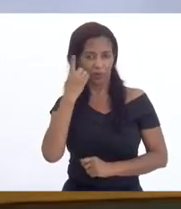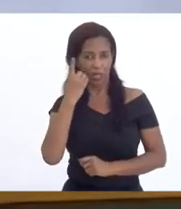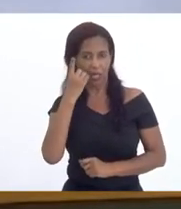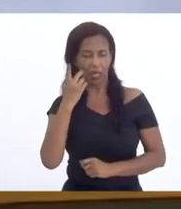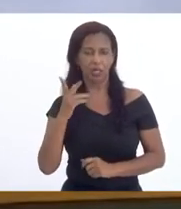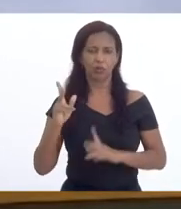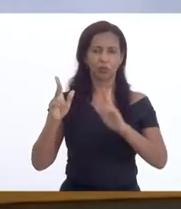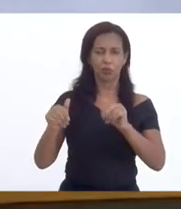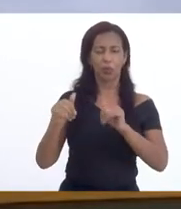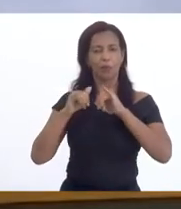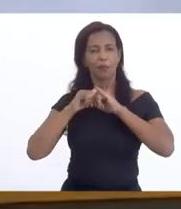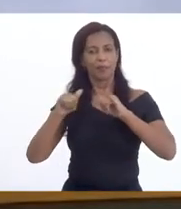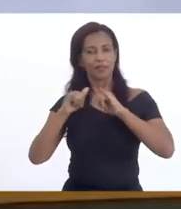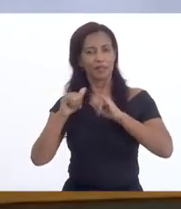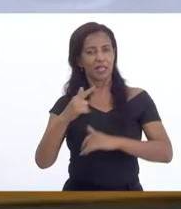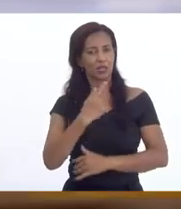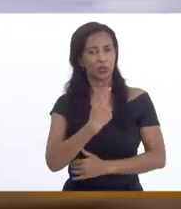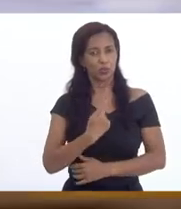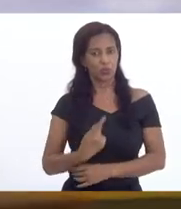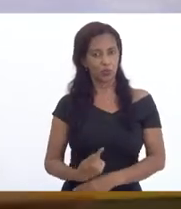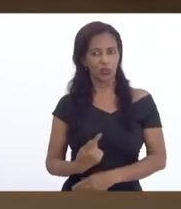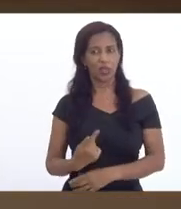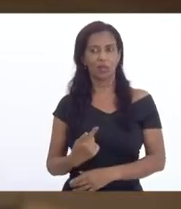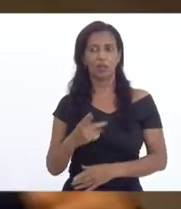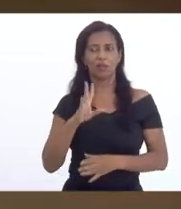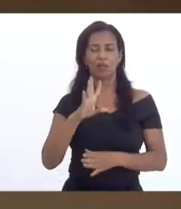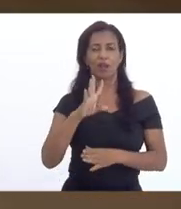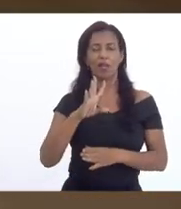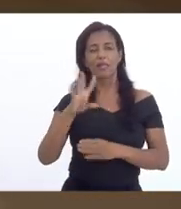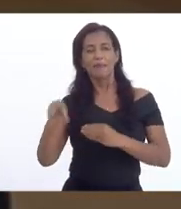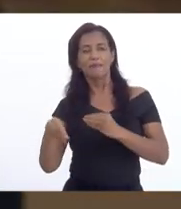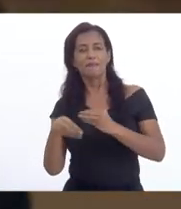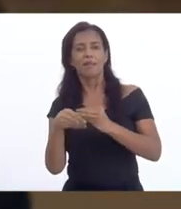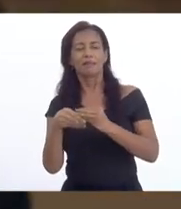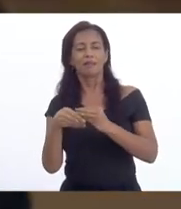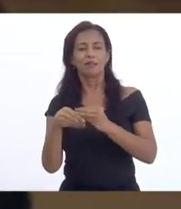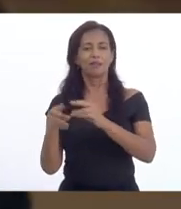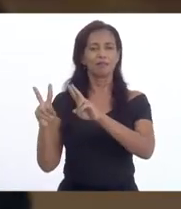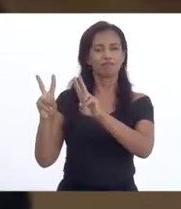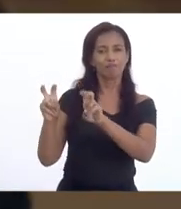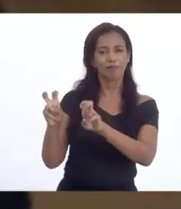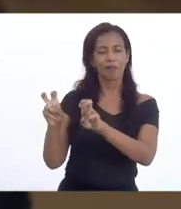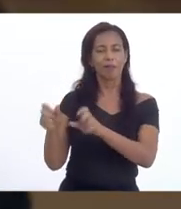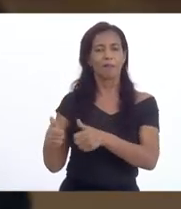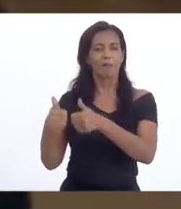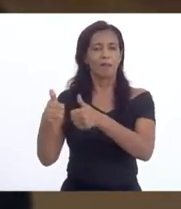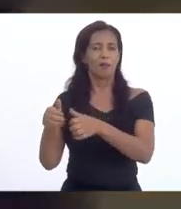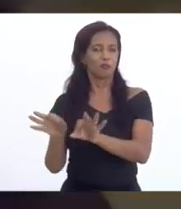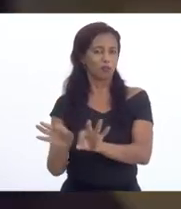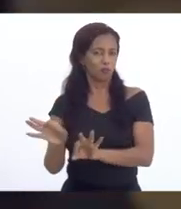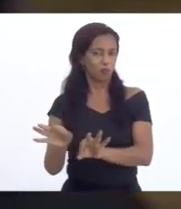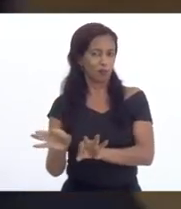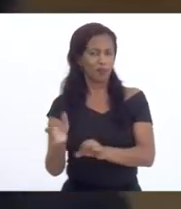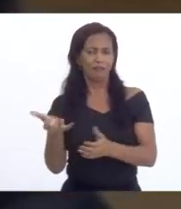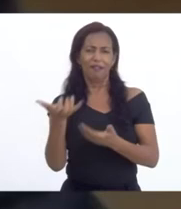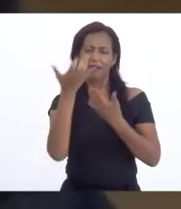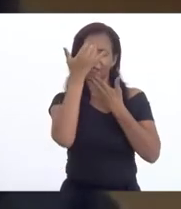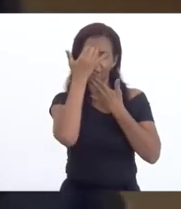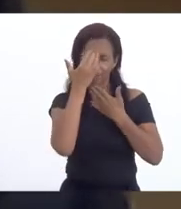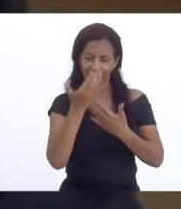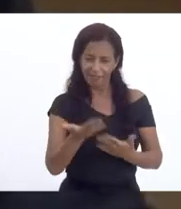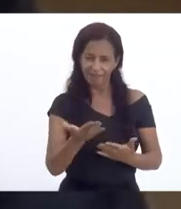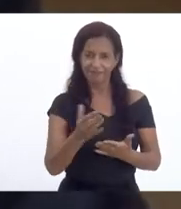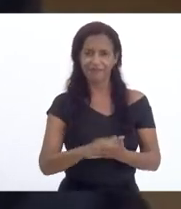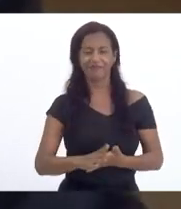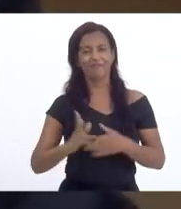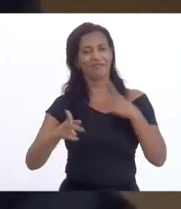mas aprimora, emendando a matéria, melhorando os projetos. Então, eu quero agradecer